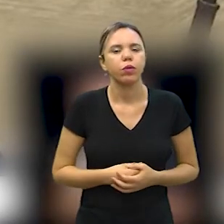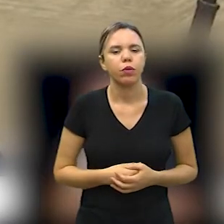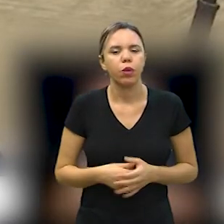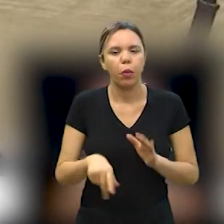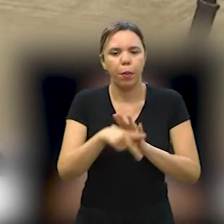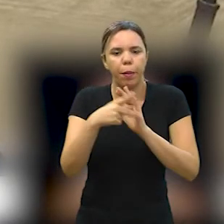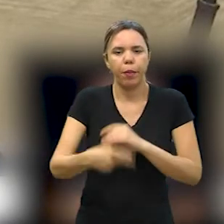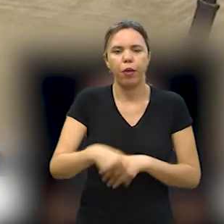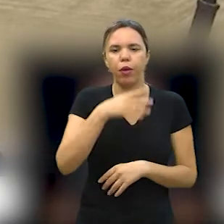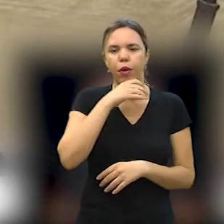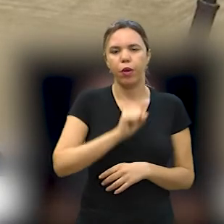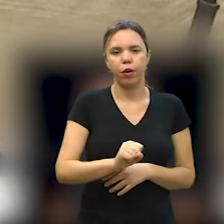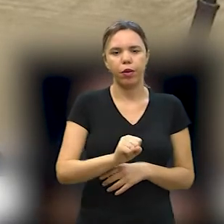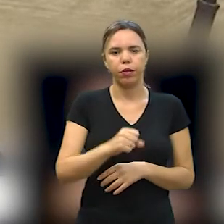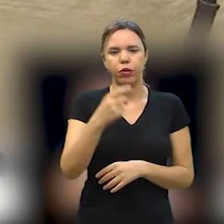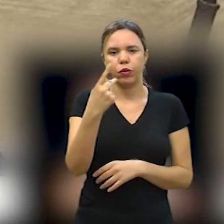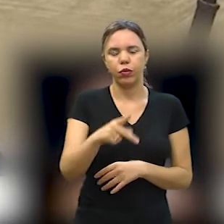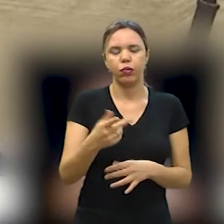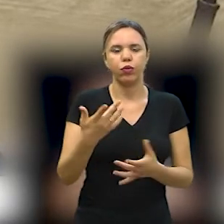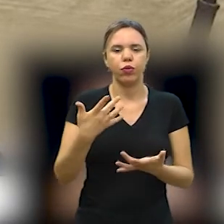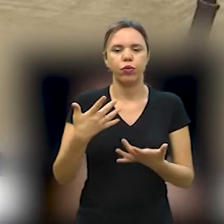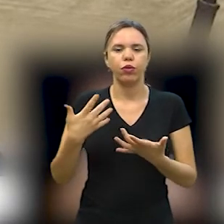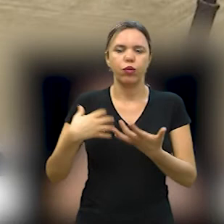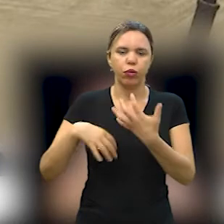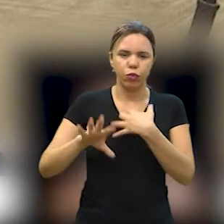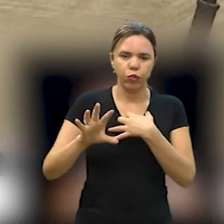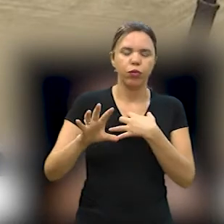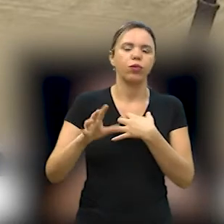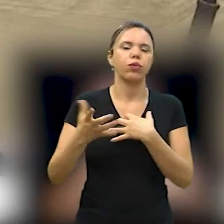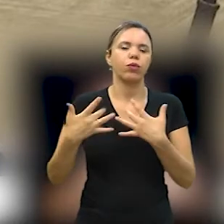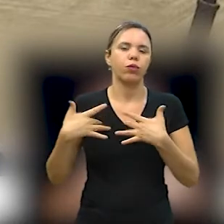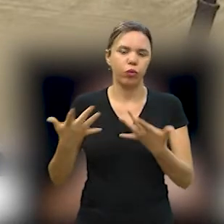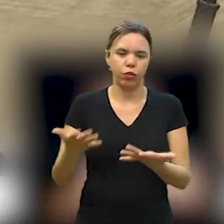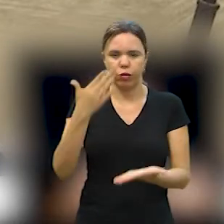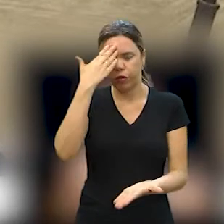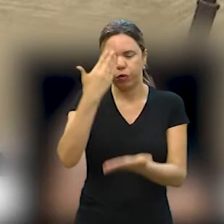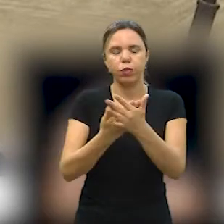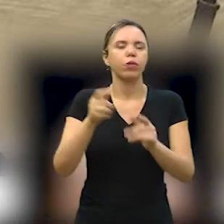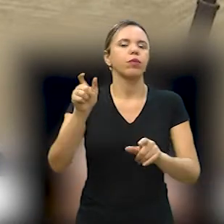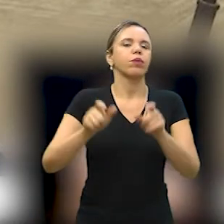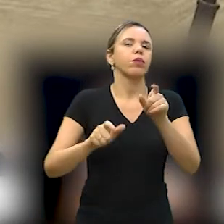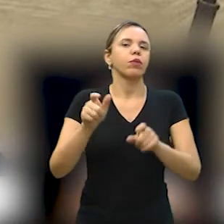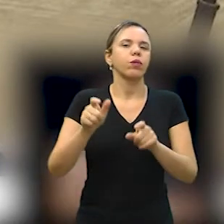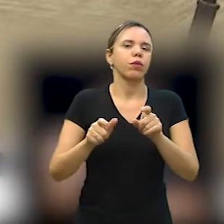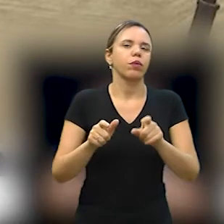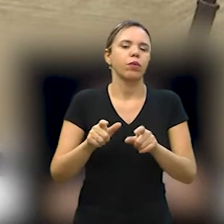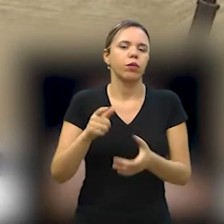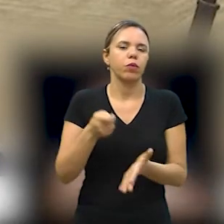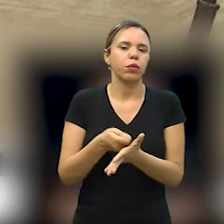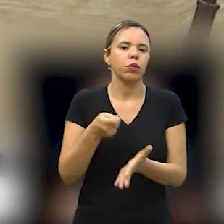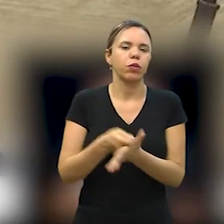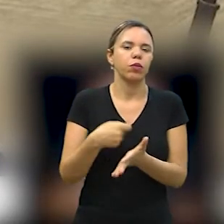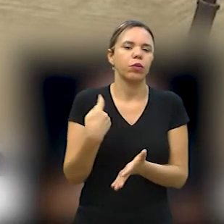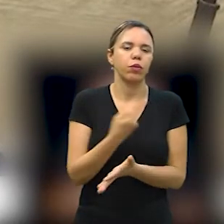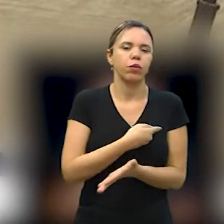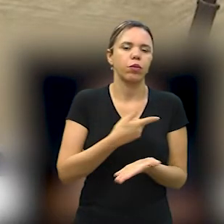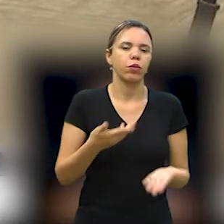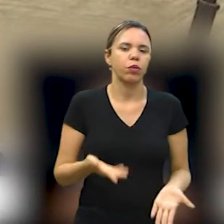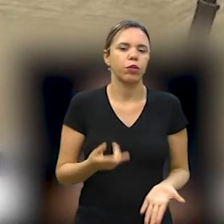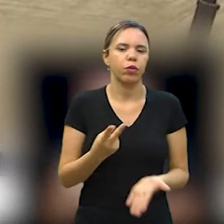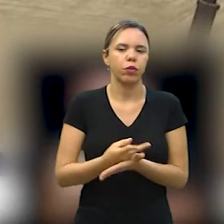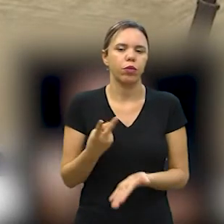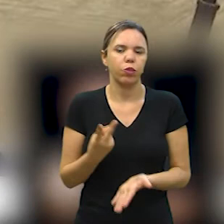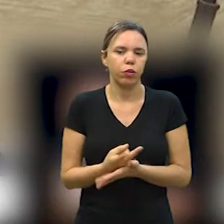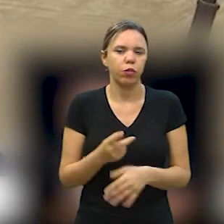o próprio Paulo Freire a sua solidariedade a sua crença nas pessoas exigiria de